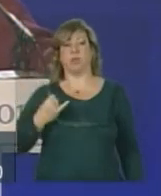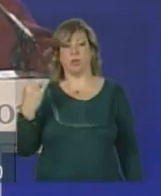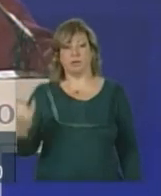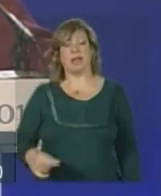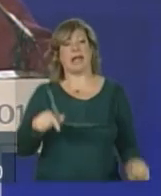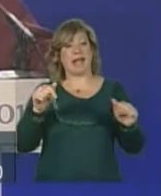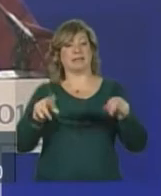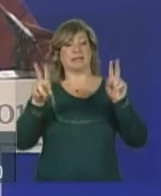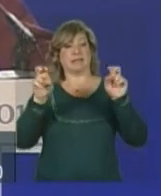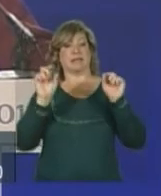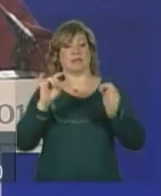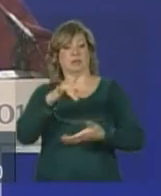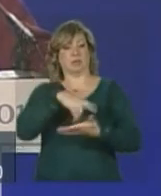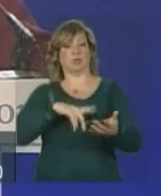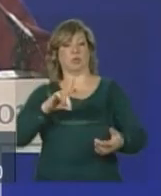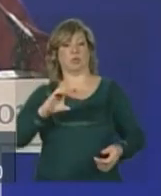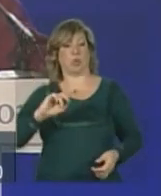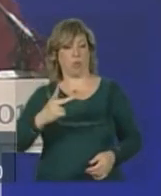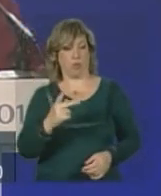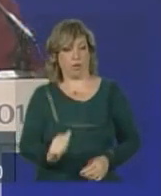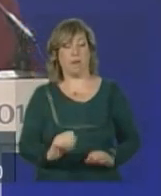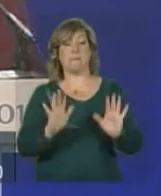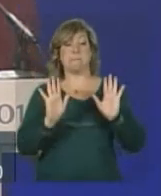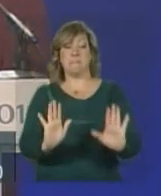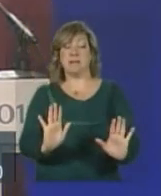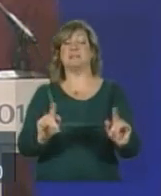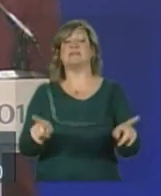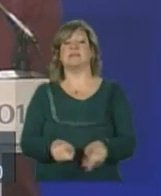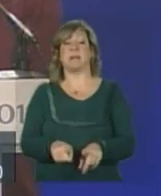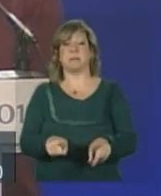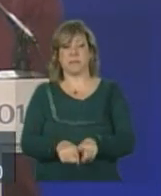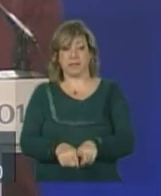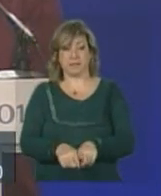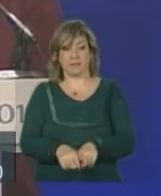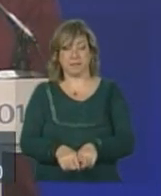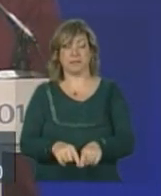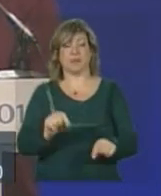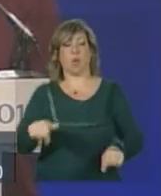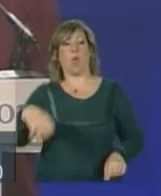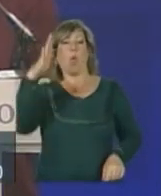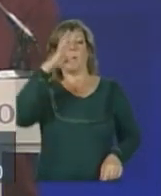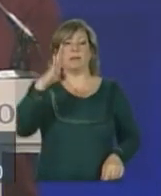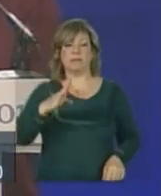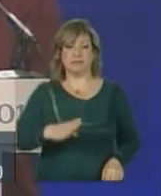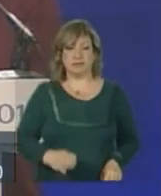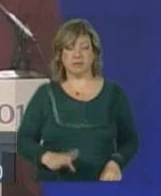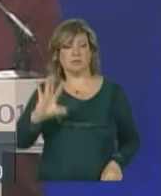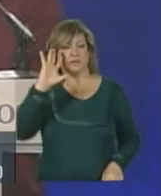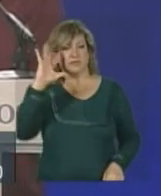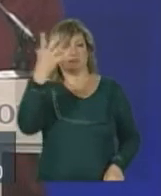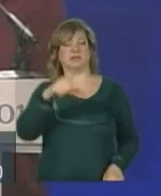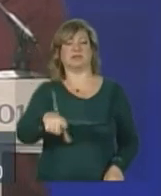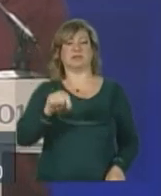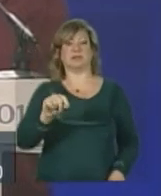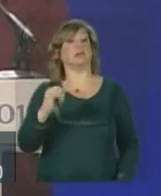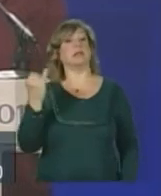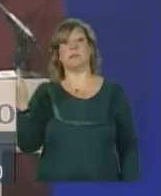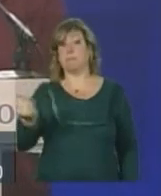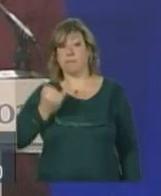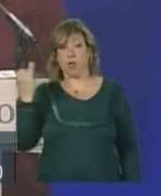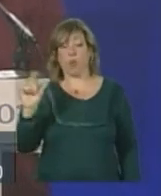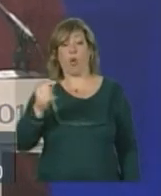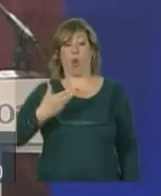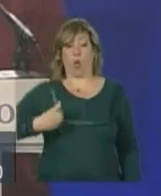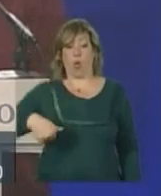essa questão da rodada de Doha, mas também o Brasil definiu a importância que